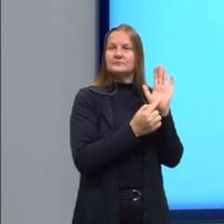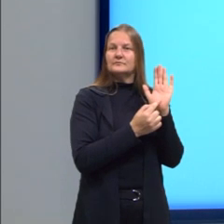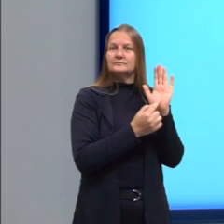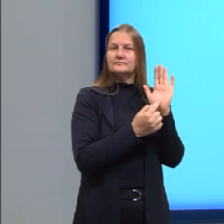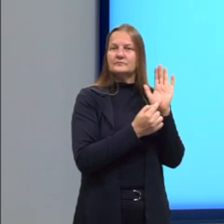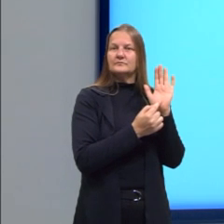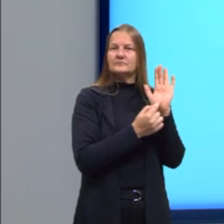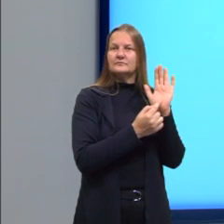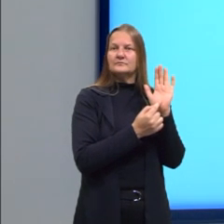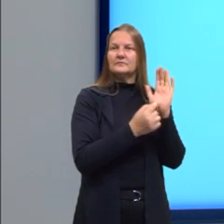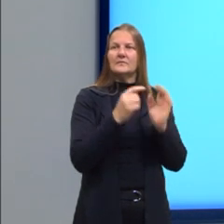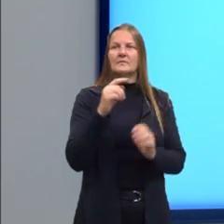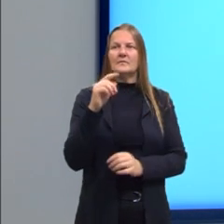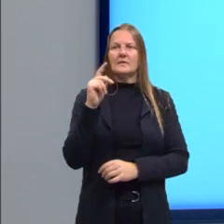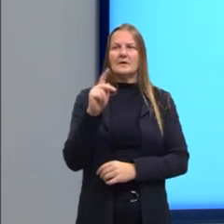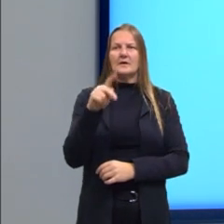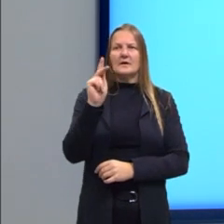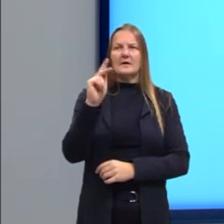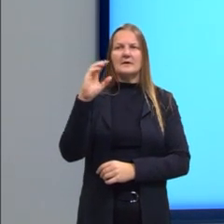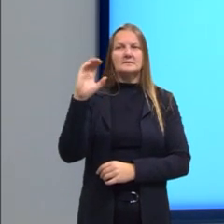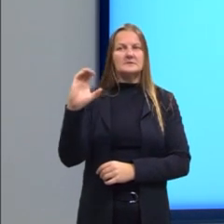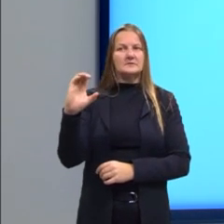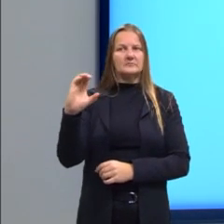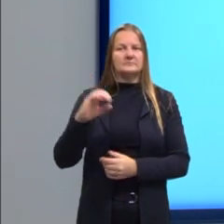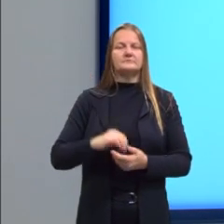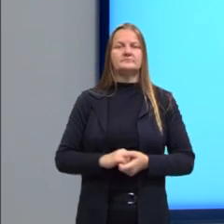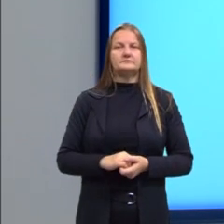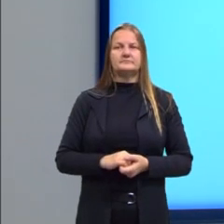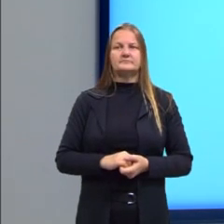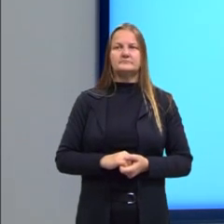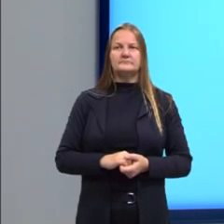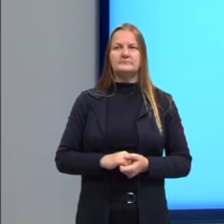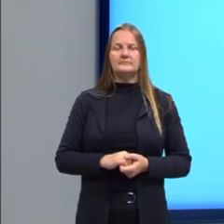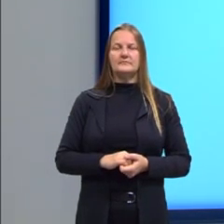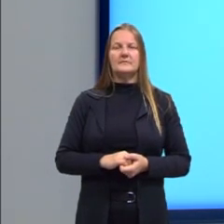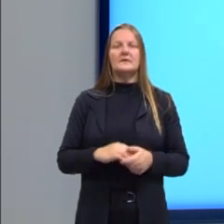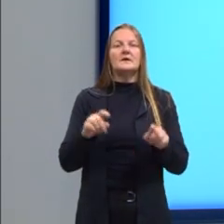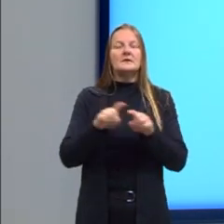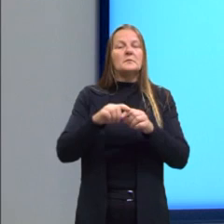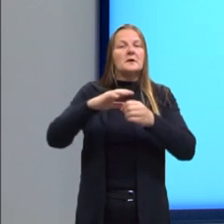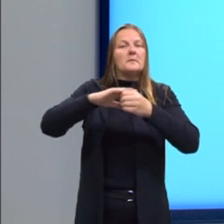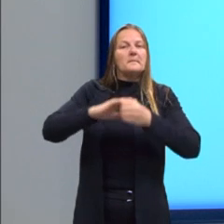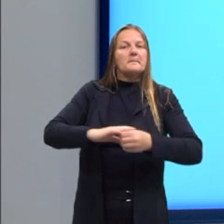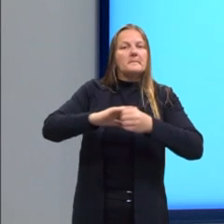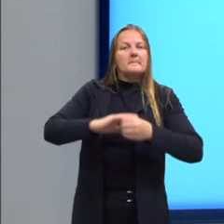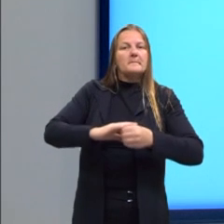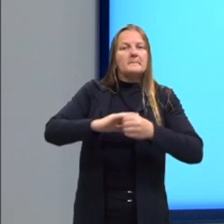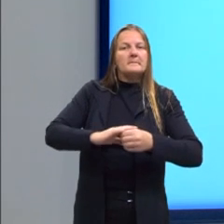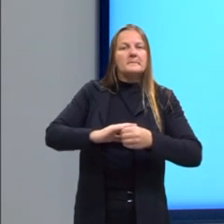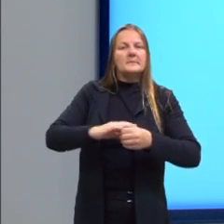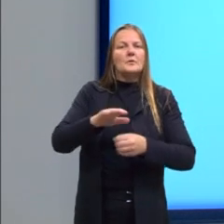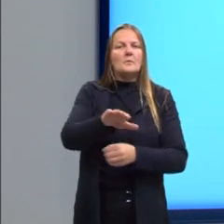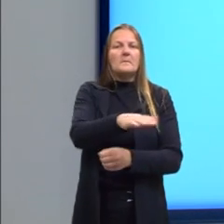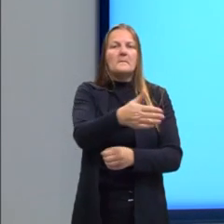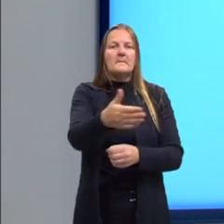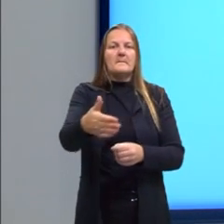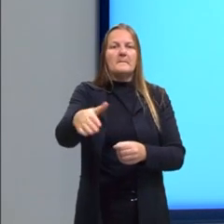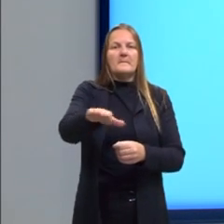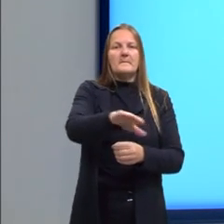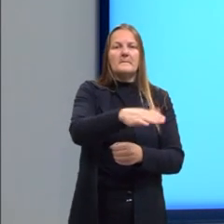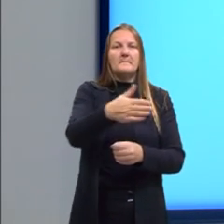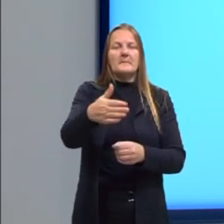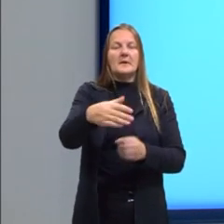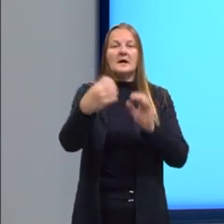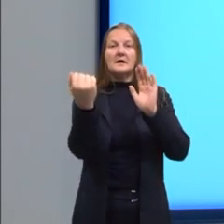café e também temos a constante de equilíbrio em função das pressões parciais que ela tem o símbolo de